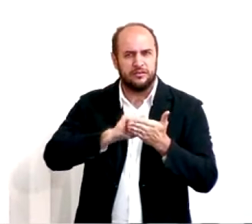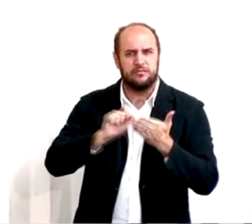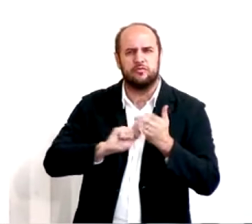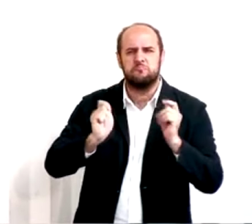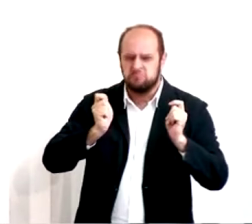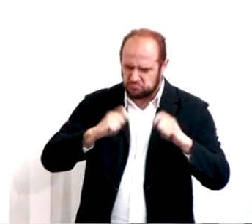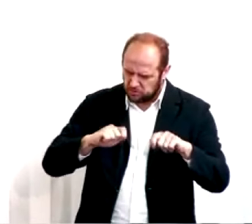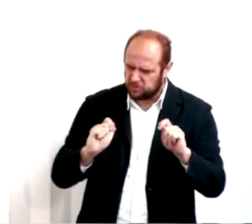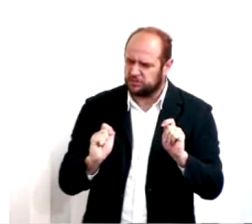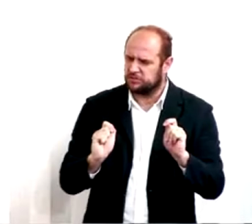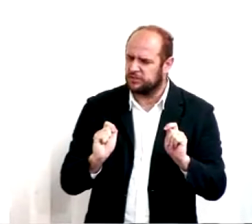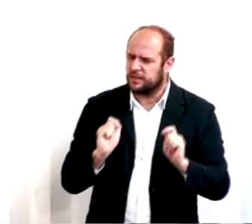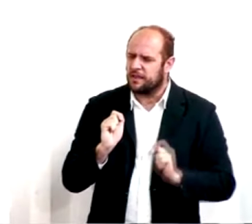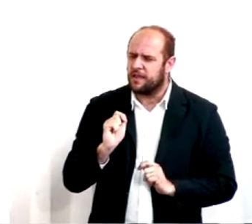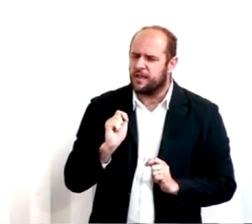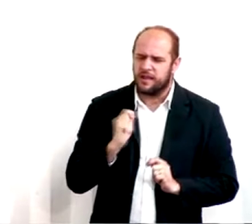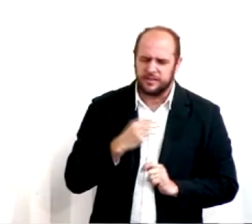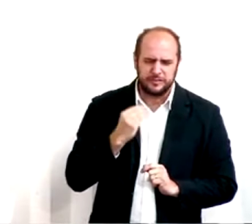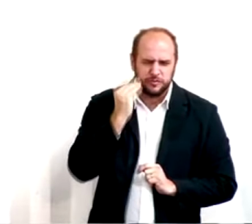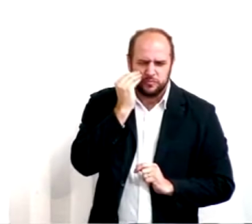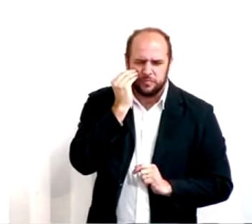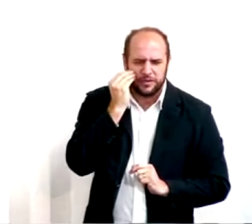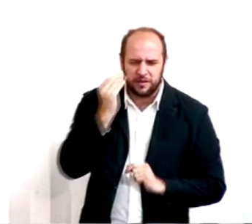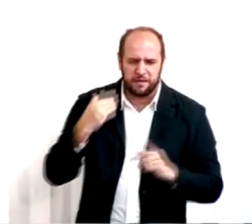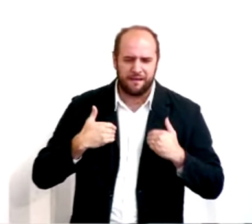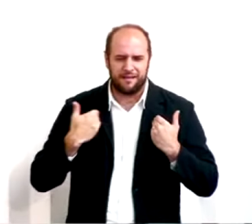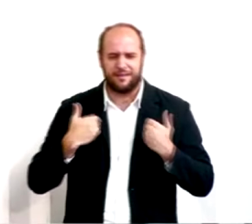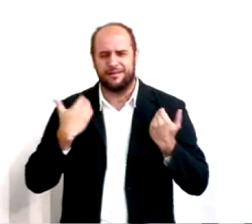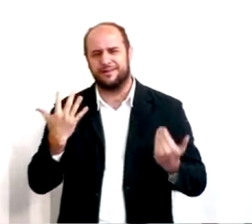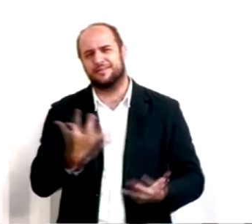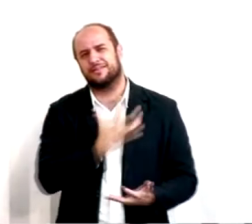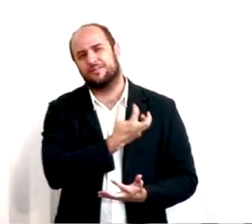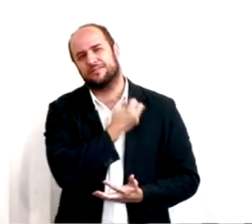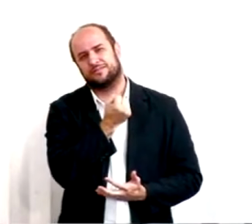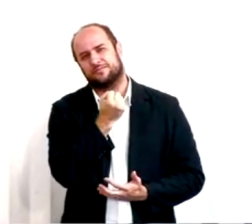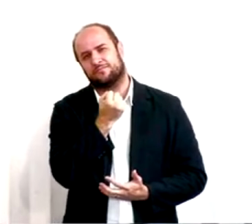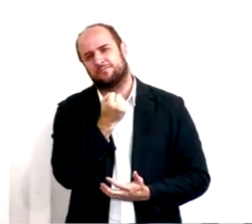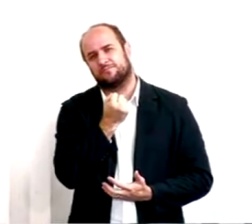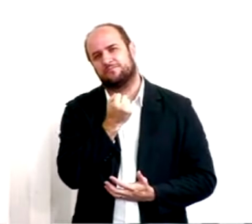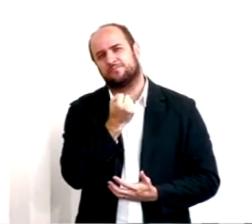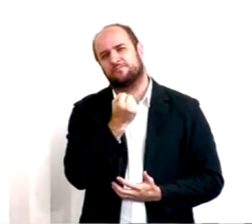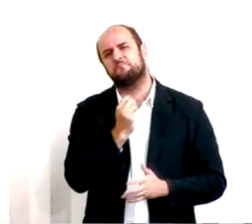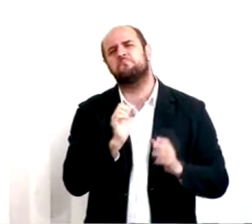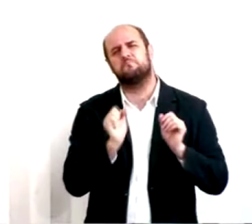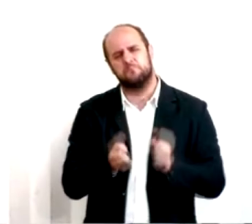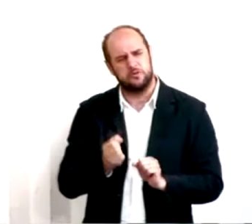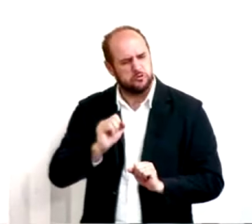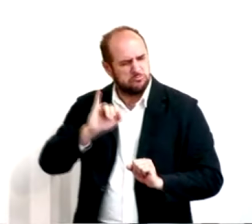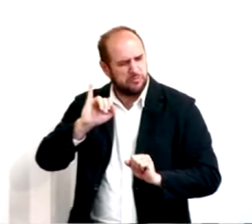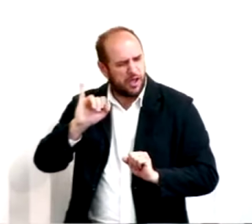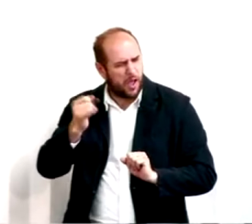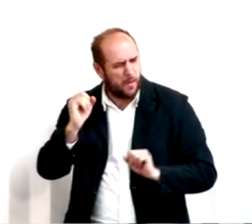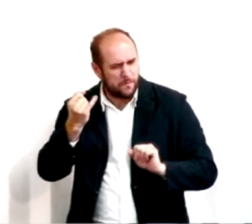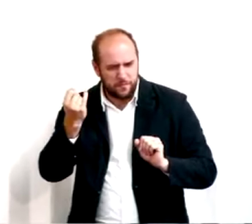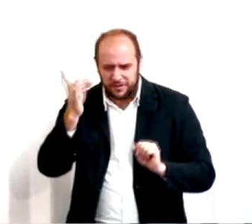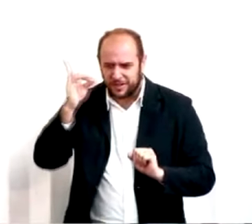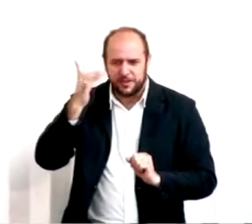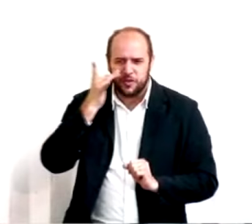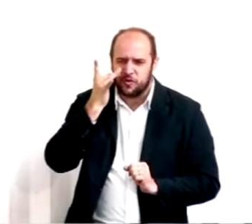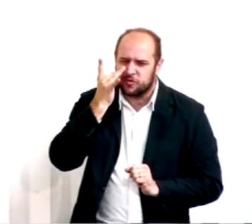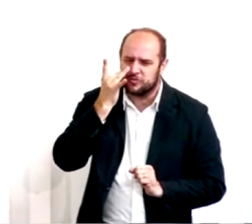podiam 11 poderiam usufruir do benefício da Alegria da salvação que eles poderiam desfrutar da presença de Deus